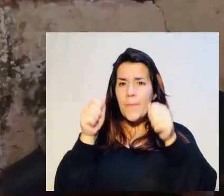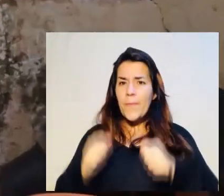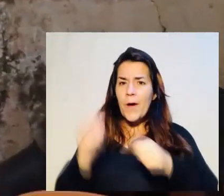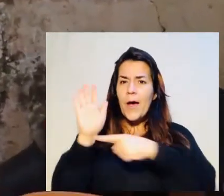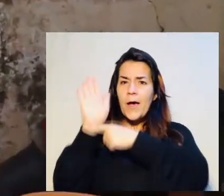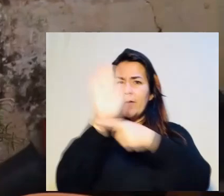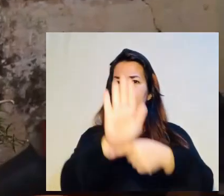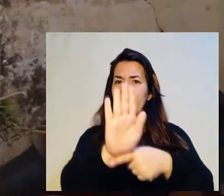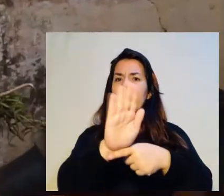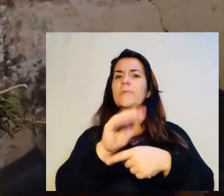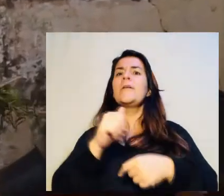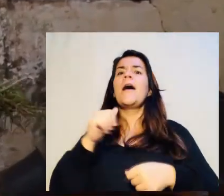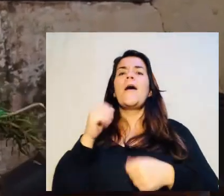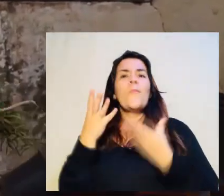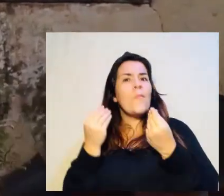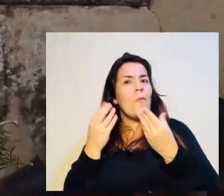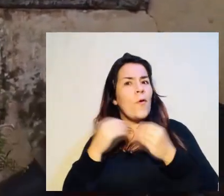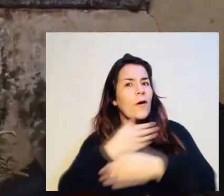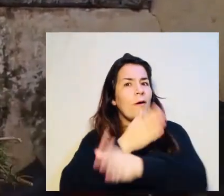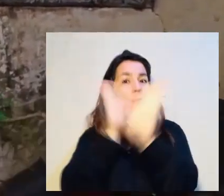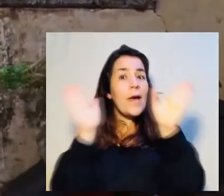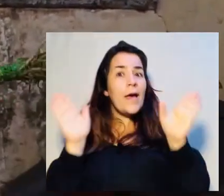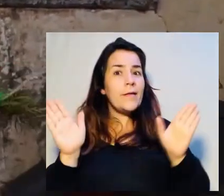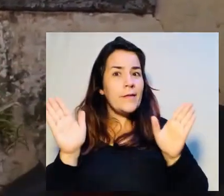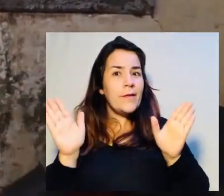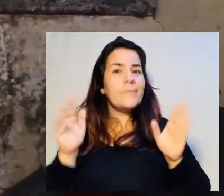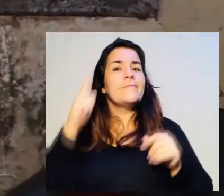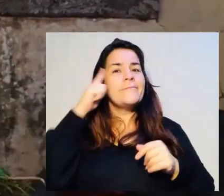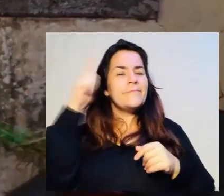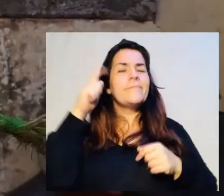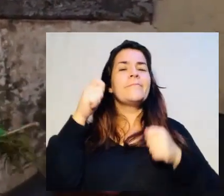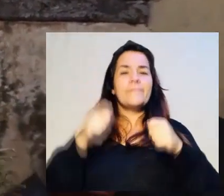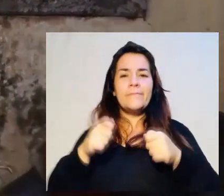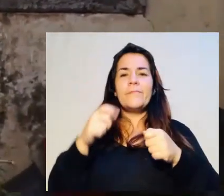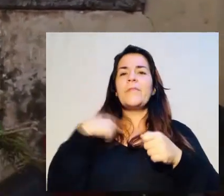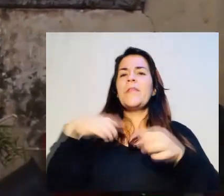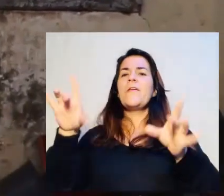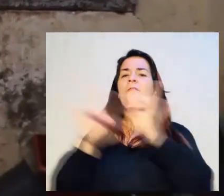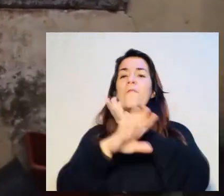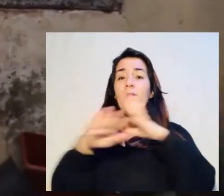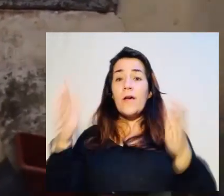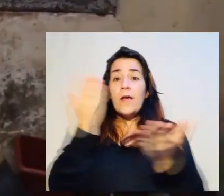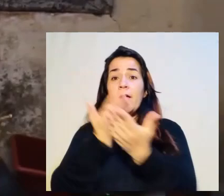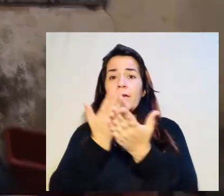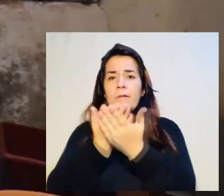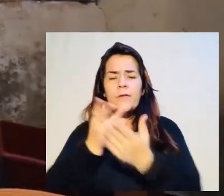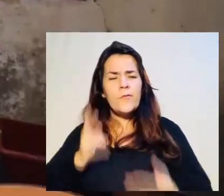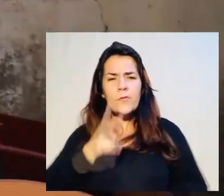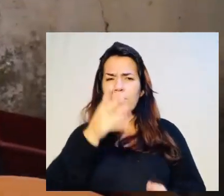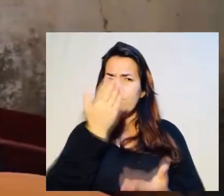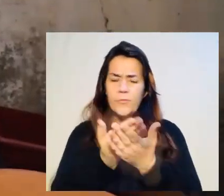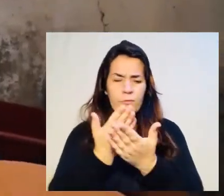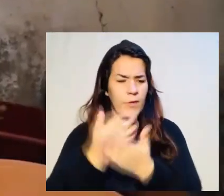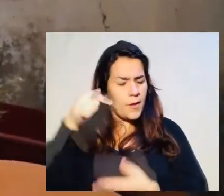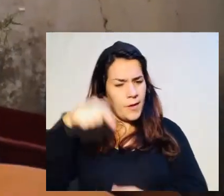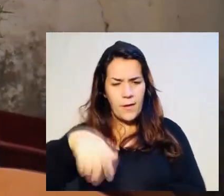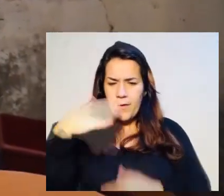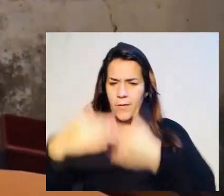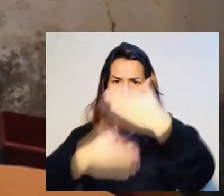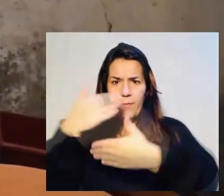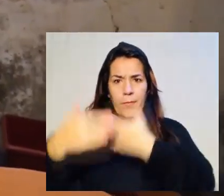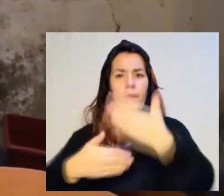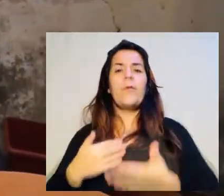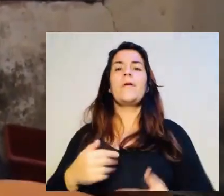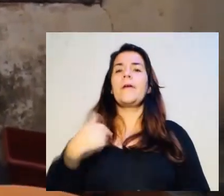que eles também podem ajudar em muito quando eles estão abertos. E foi assim que eu finalizei esse estudo e continuo estudando